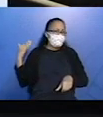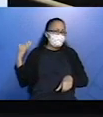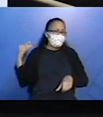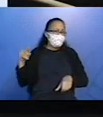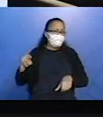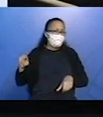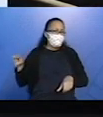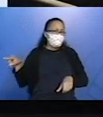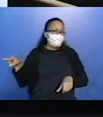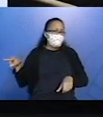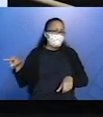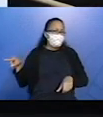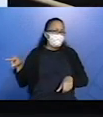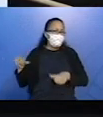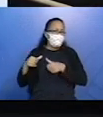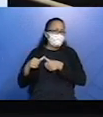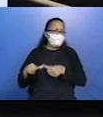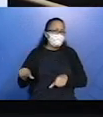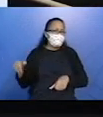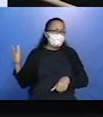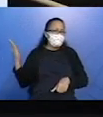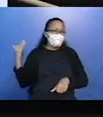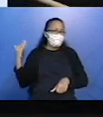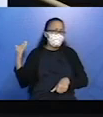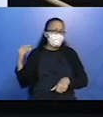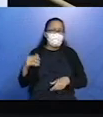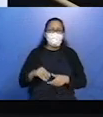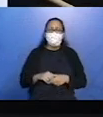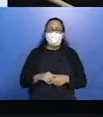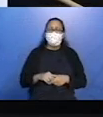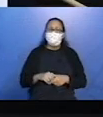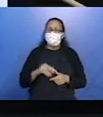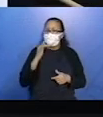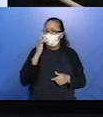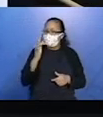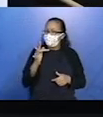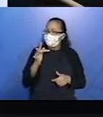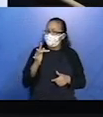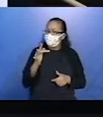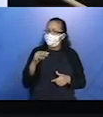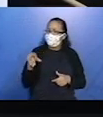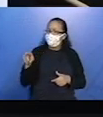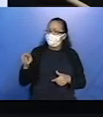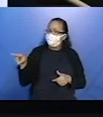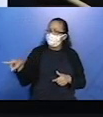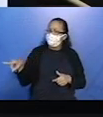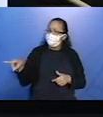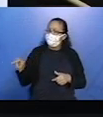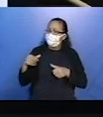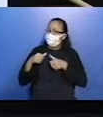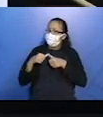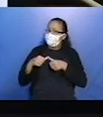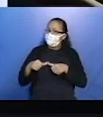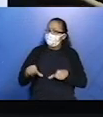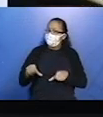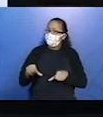eles ficaram. E no futuro, eles